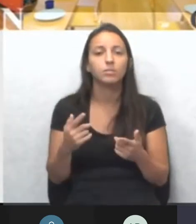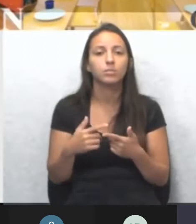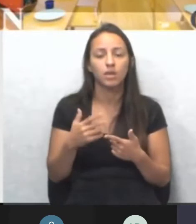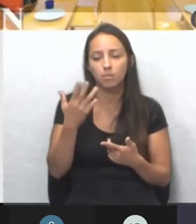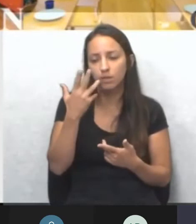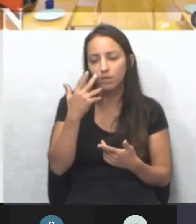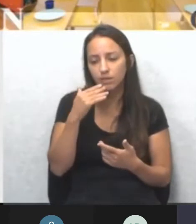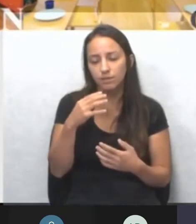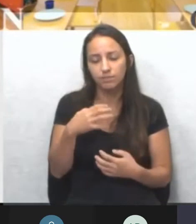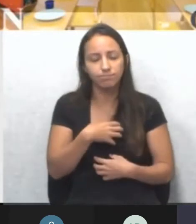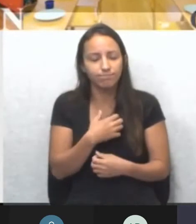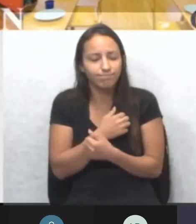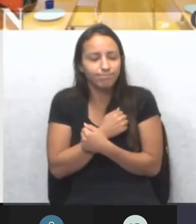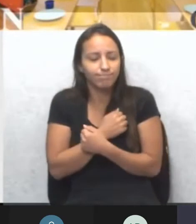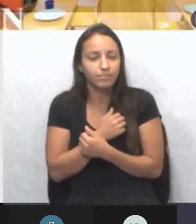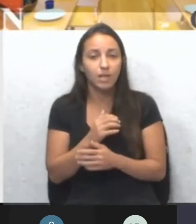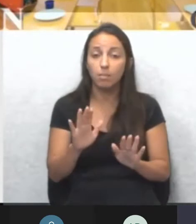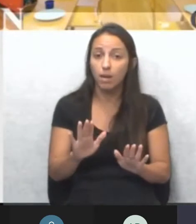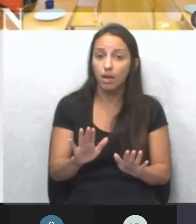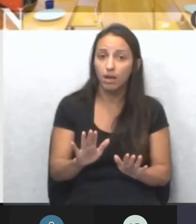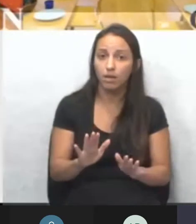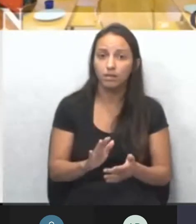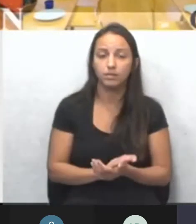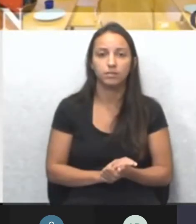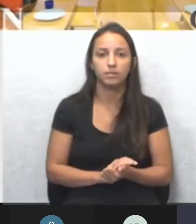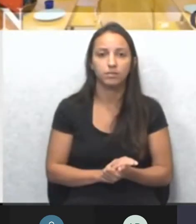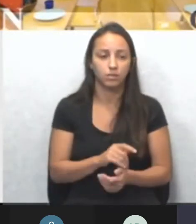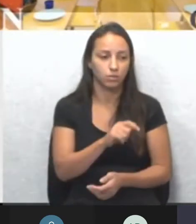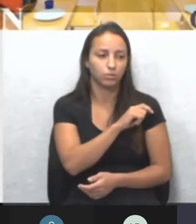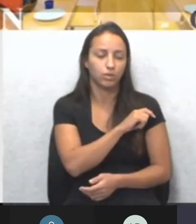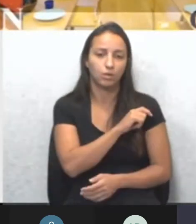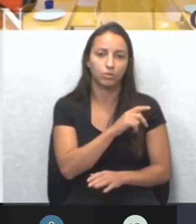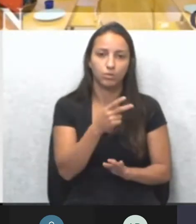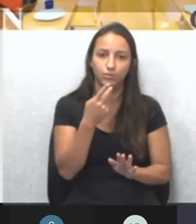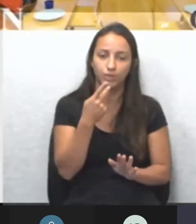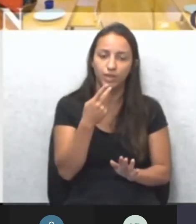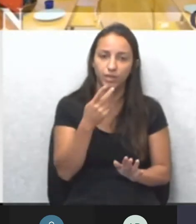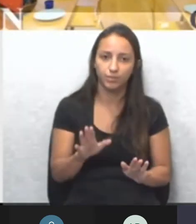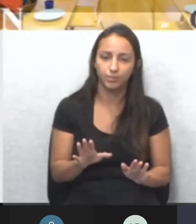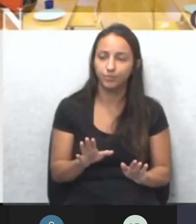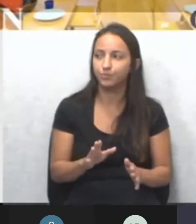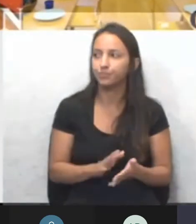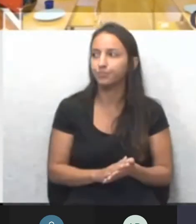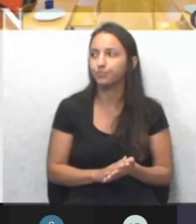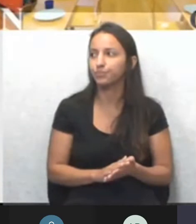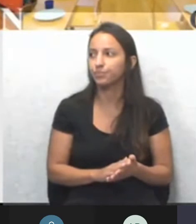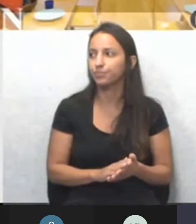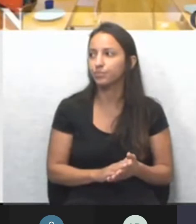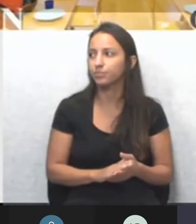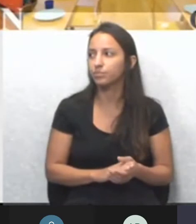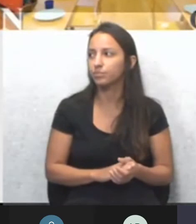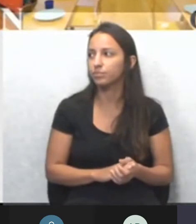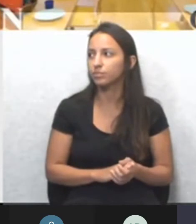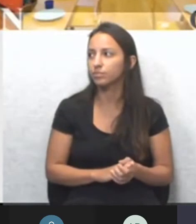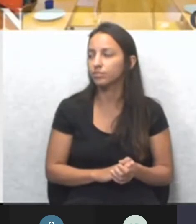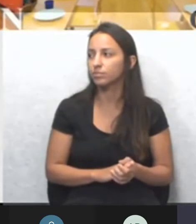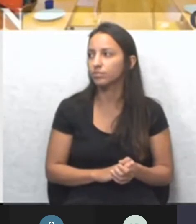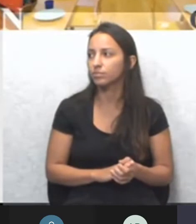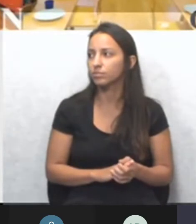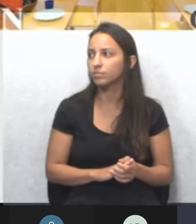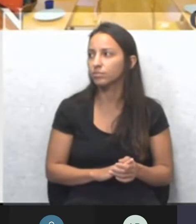se sinta bem acolhida. Mas isso foram os alunos, né? Os alunos, o mais preferido este, e o